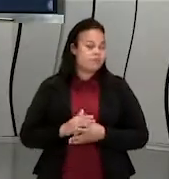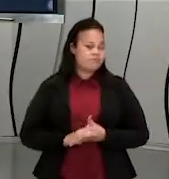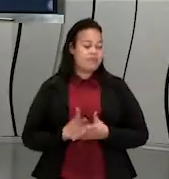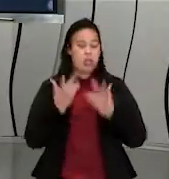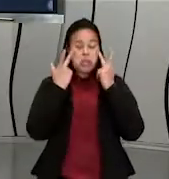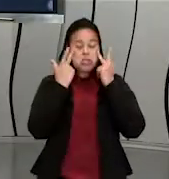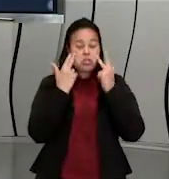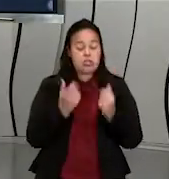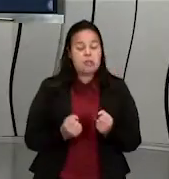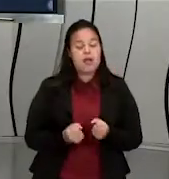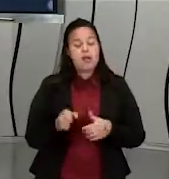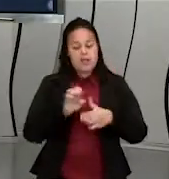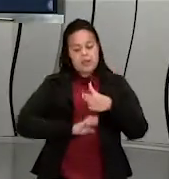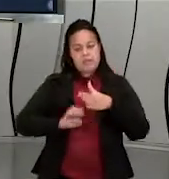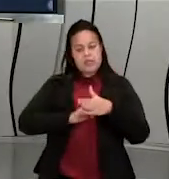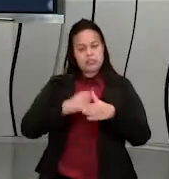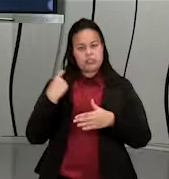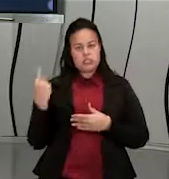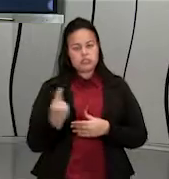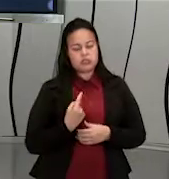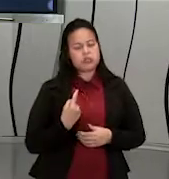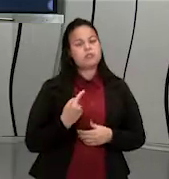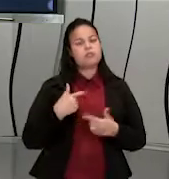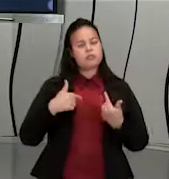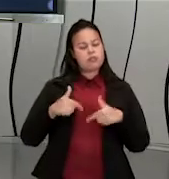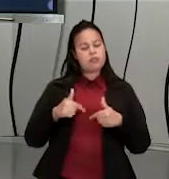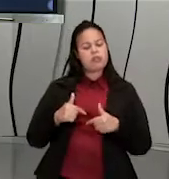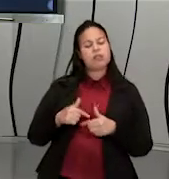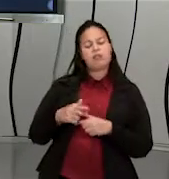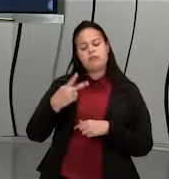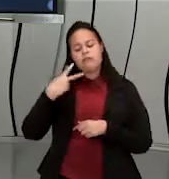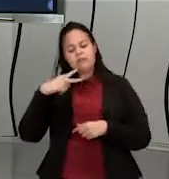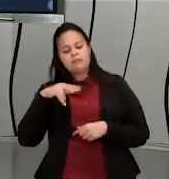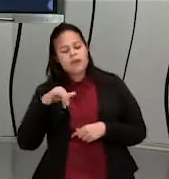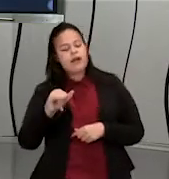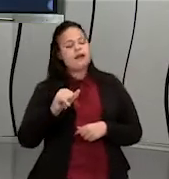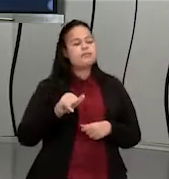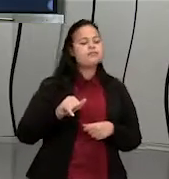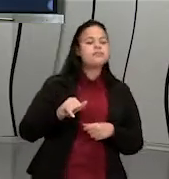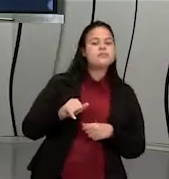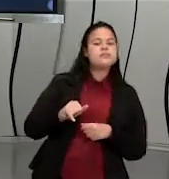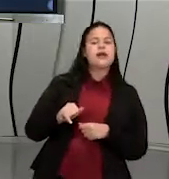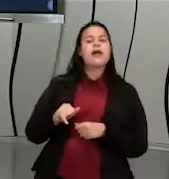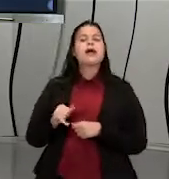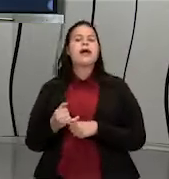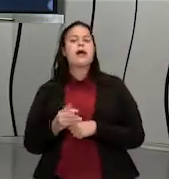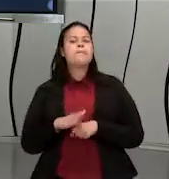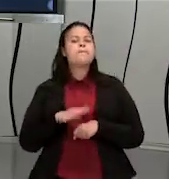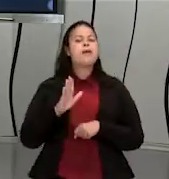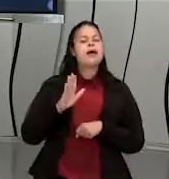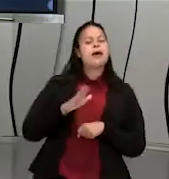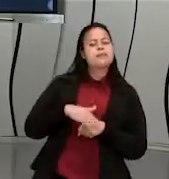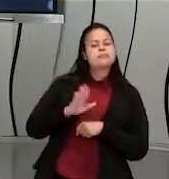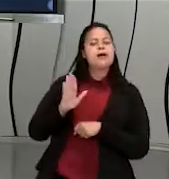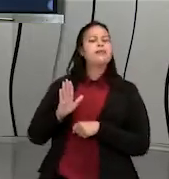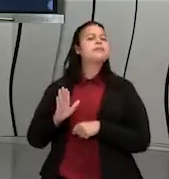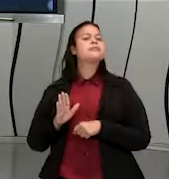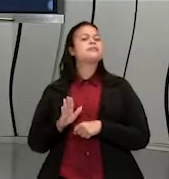numa empresa, quando a gente está num determinado coisa, a gente direciona, né? Eu vou fazer mais uma coisa, por